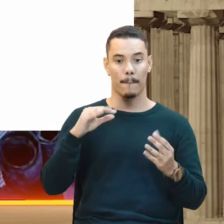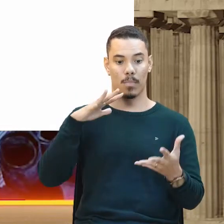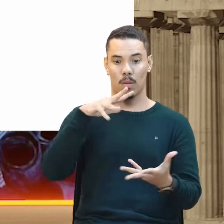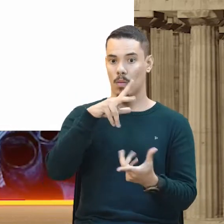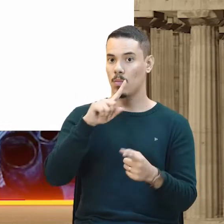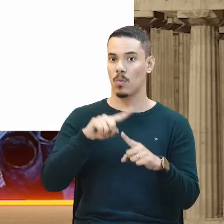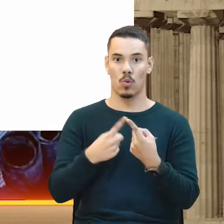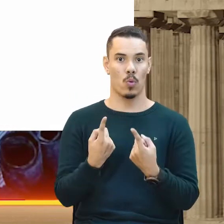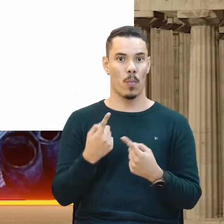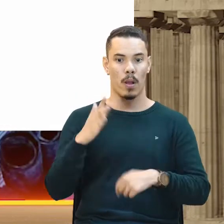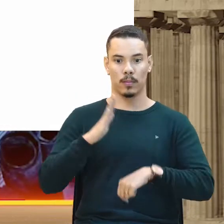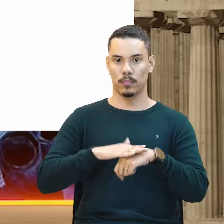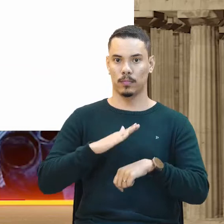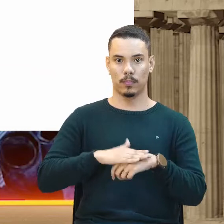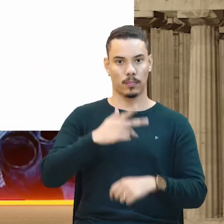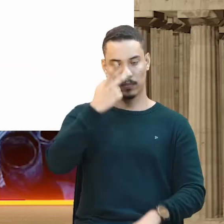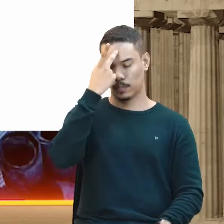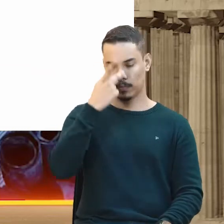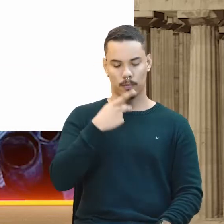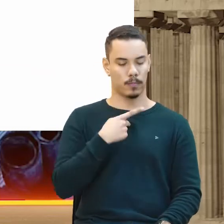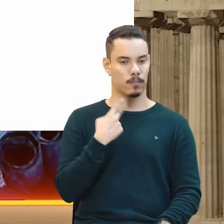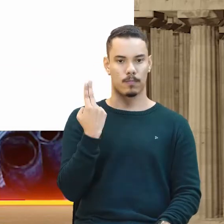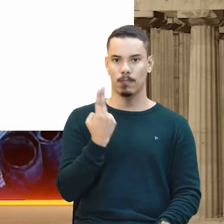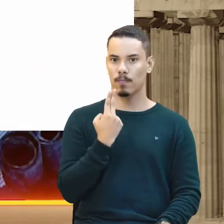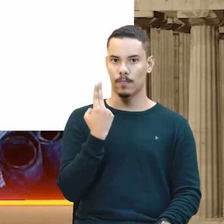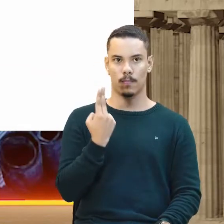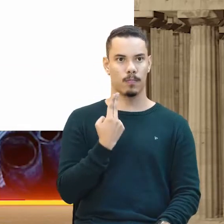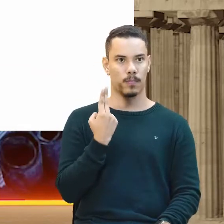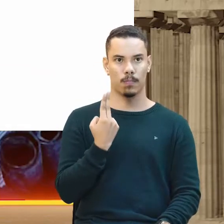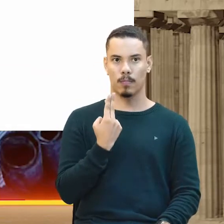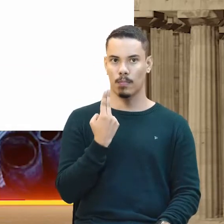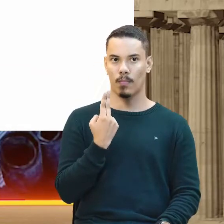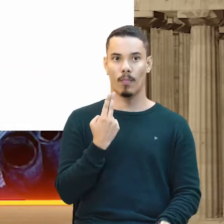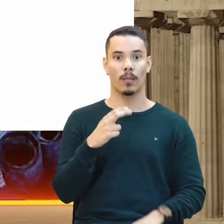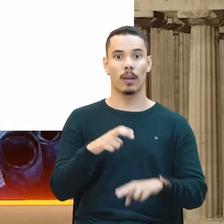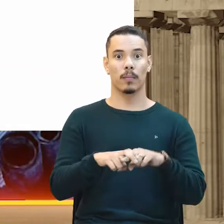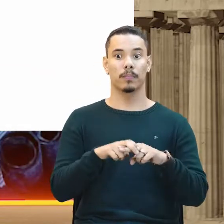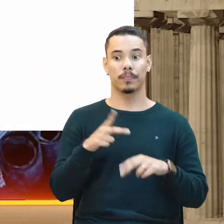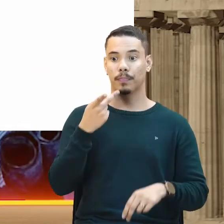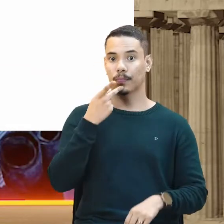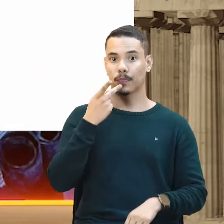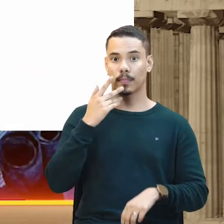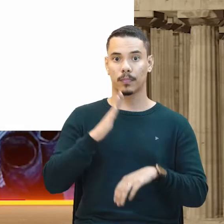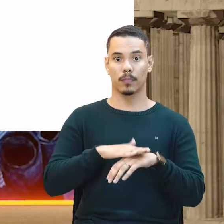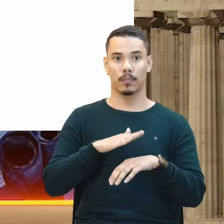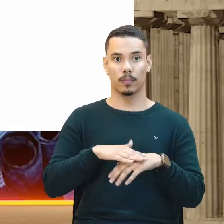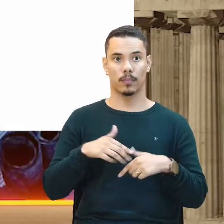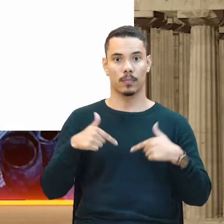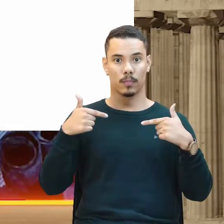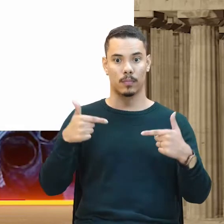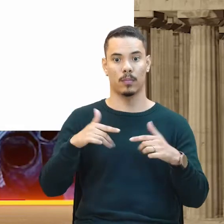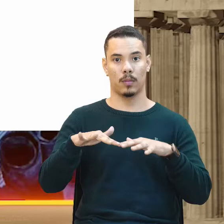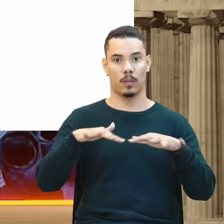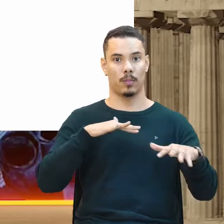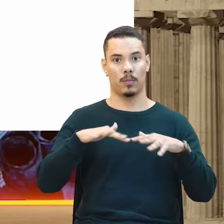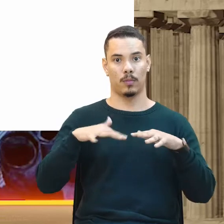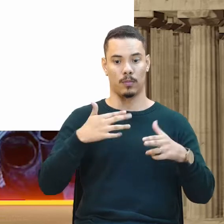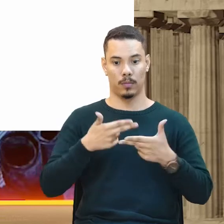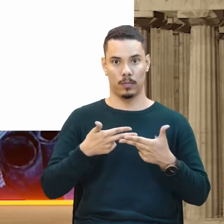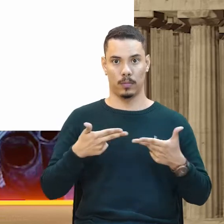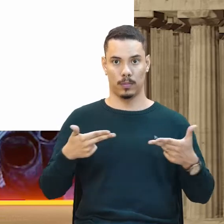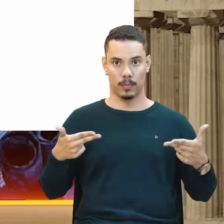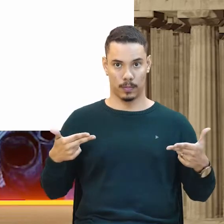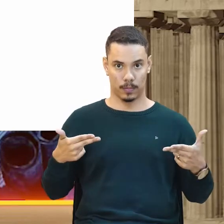move a si mesmo, porque esse motor é imóvel, ou seja, é ele que produz o movimento das coisas. E que